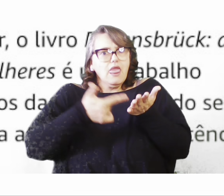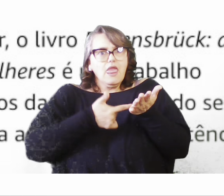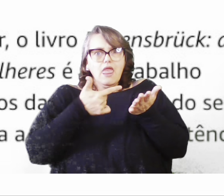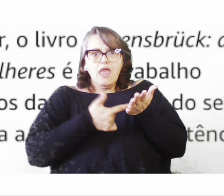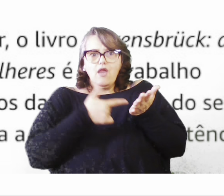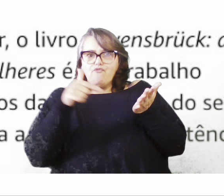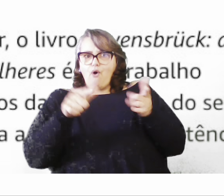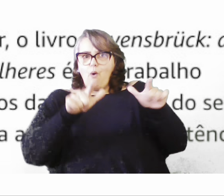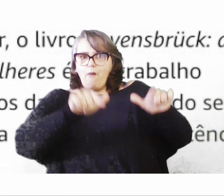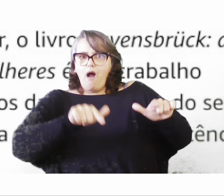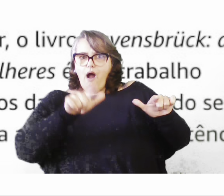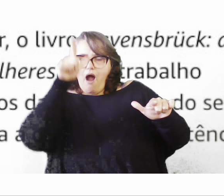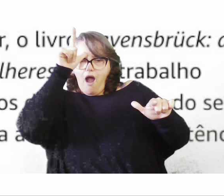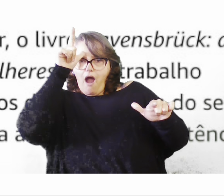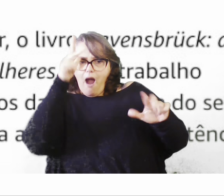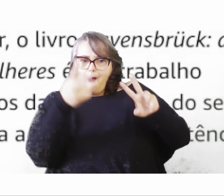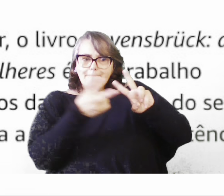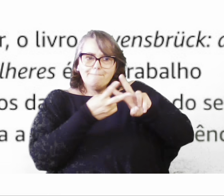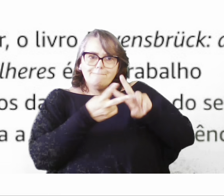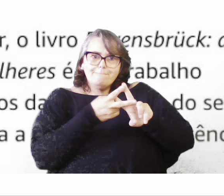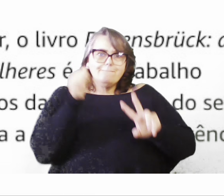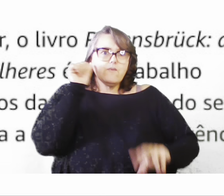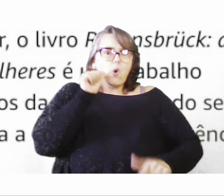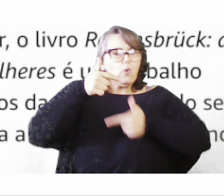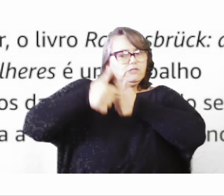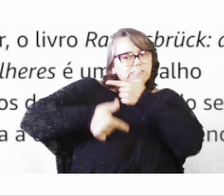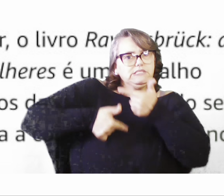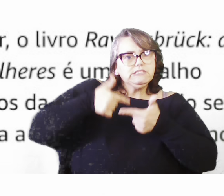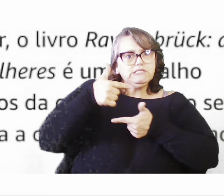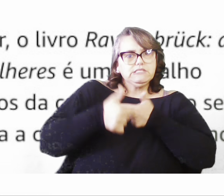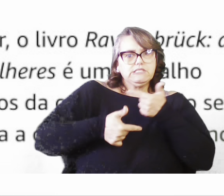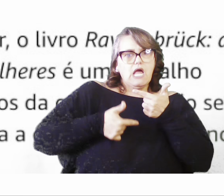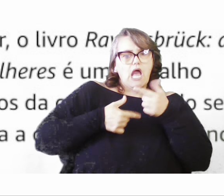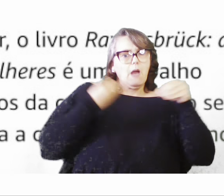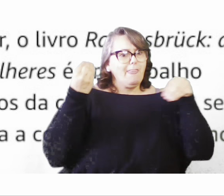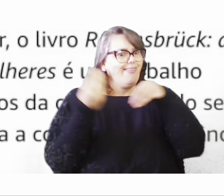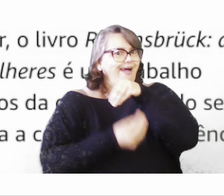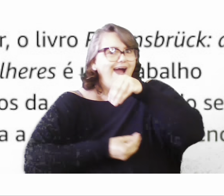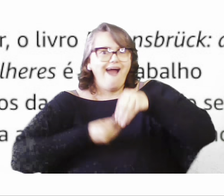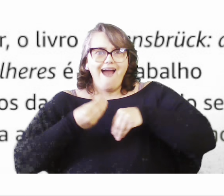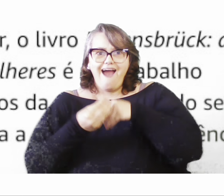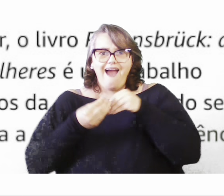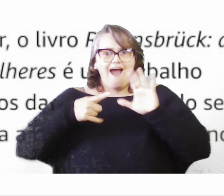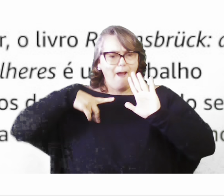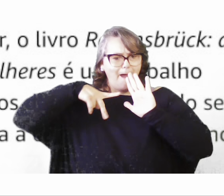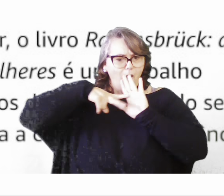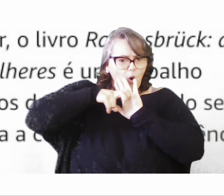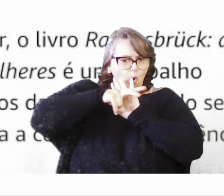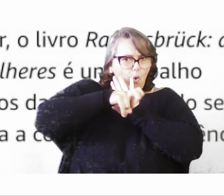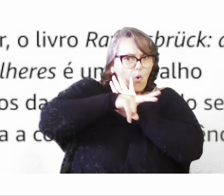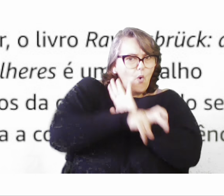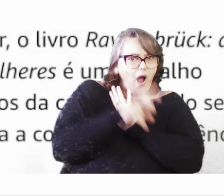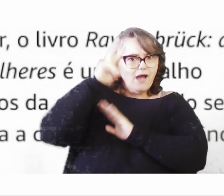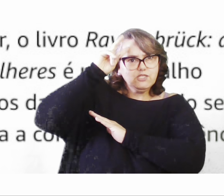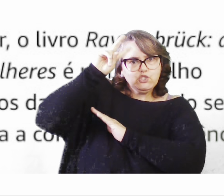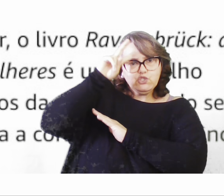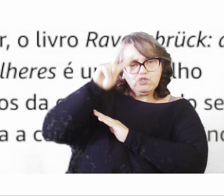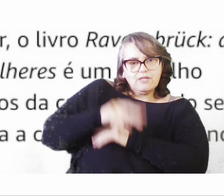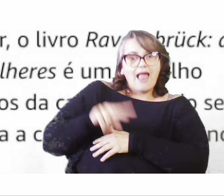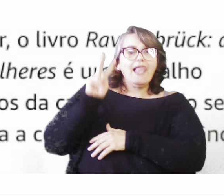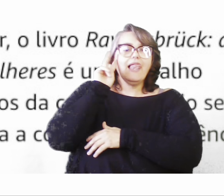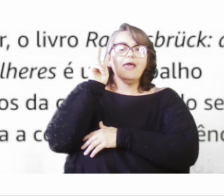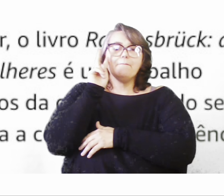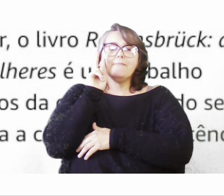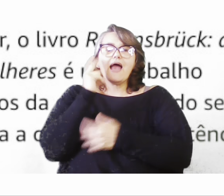a história do campo de concentração nazista para mulheres, é um trabalho revolucionário de investigação